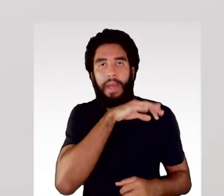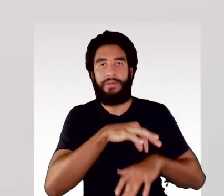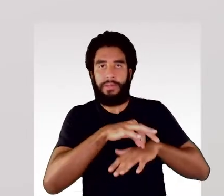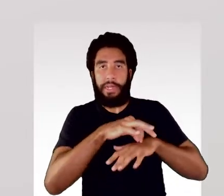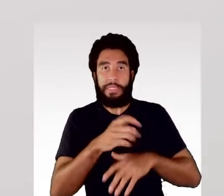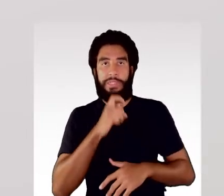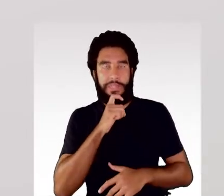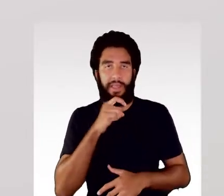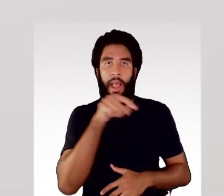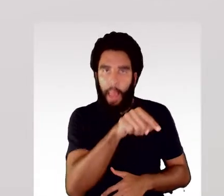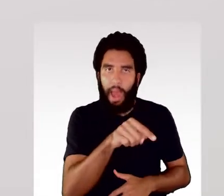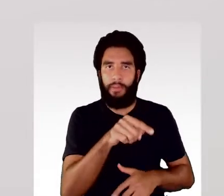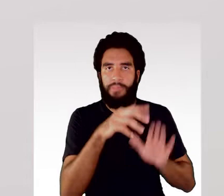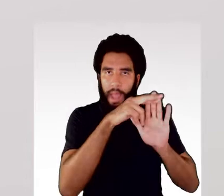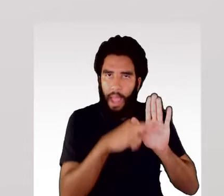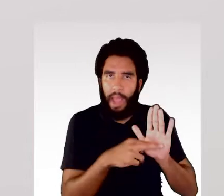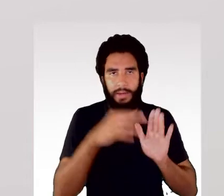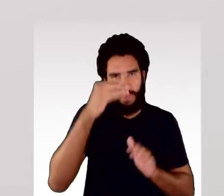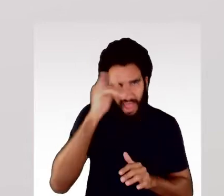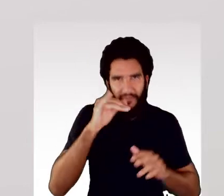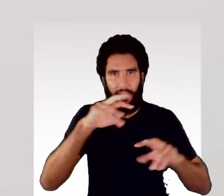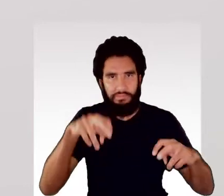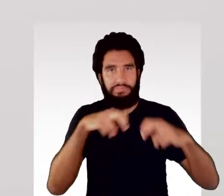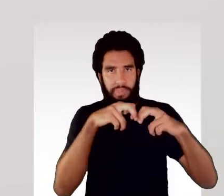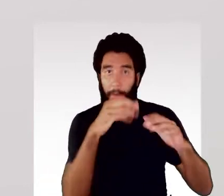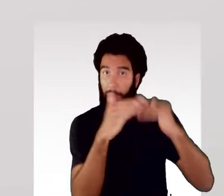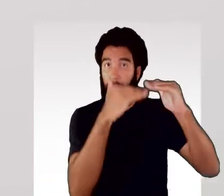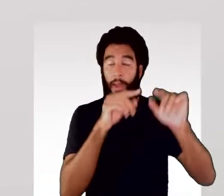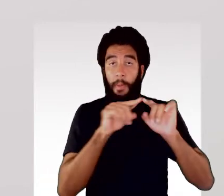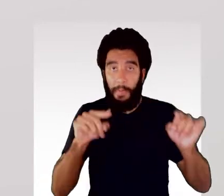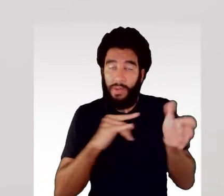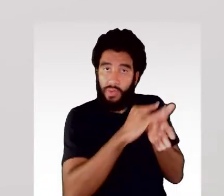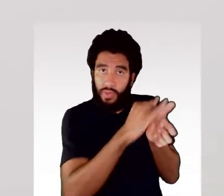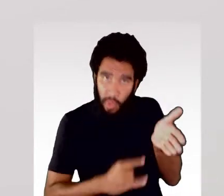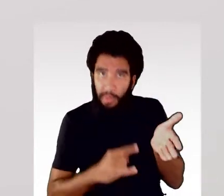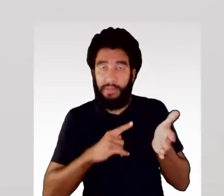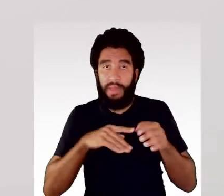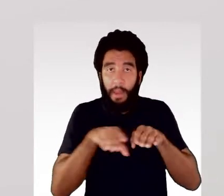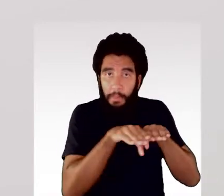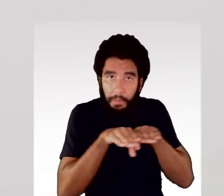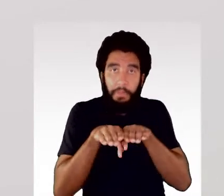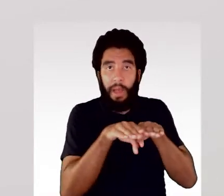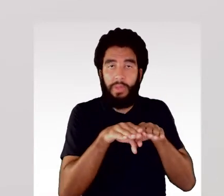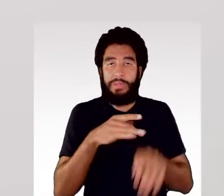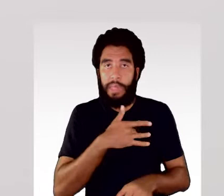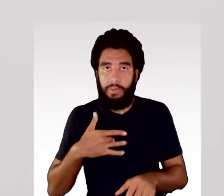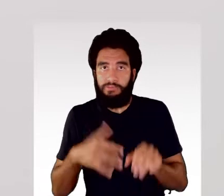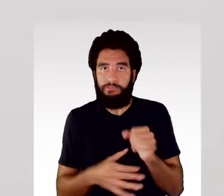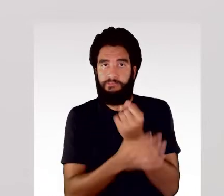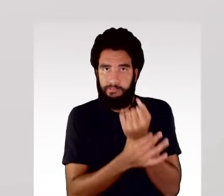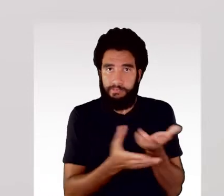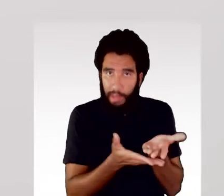apresentando avanços em relação à prevenção de acidentes do trabalho, mas a norma regulamentadora, que tem como objetivo garantir padrões mínimos de segurança